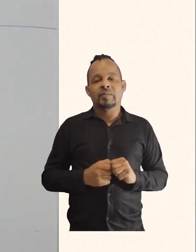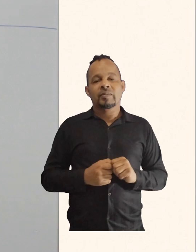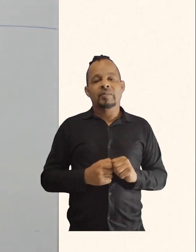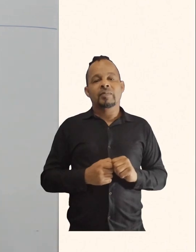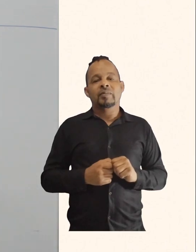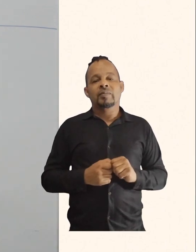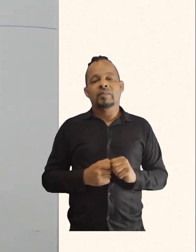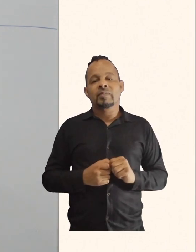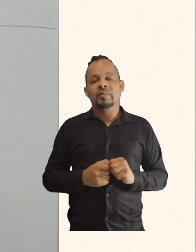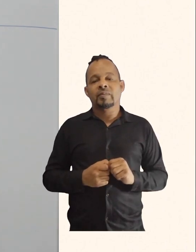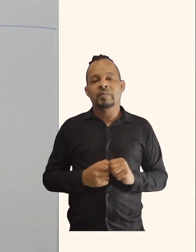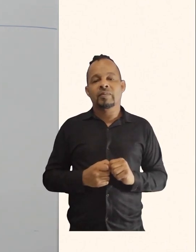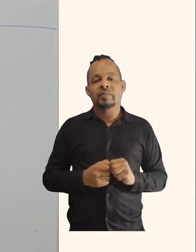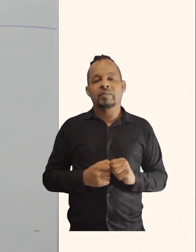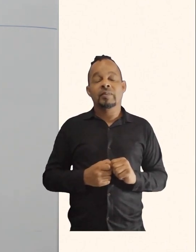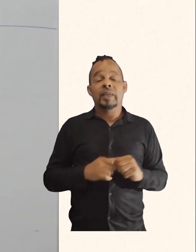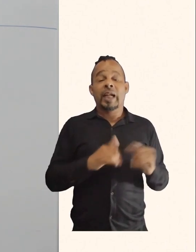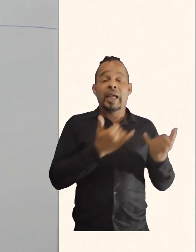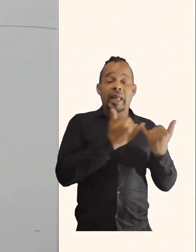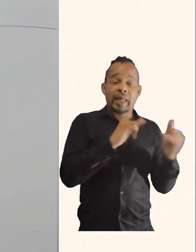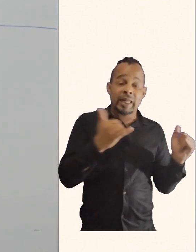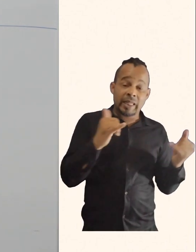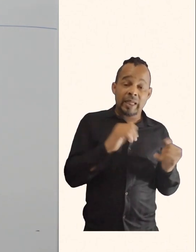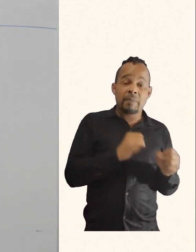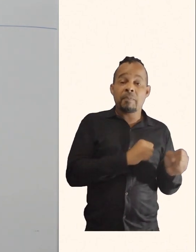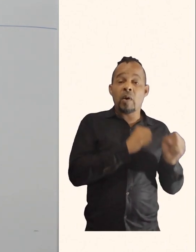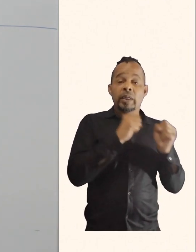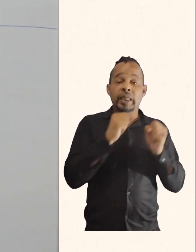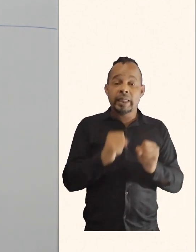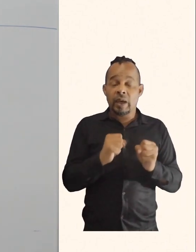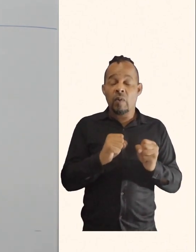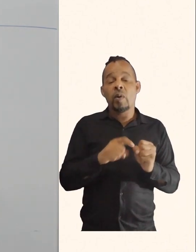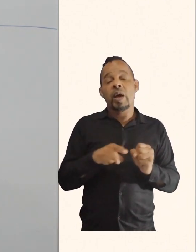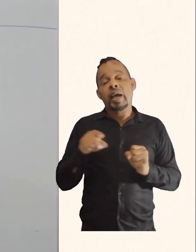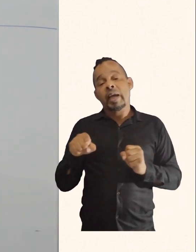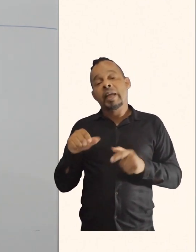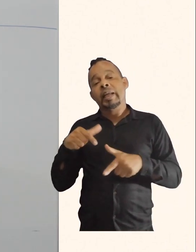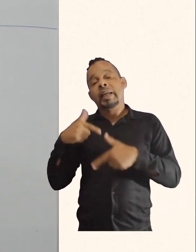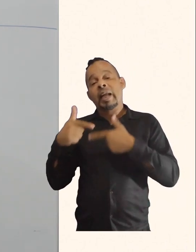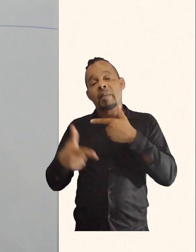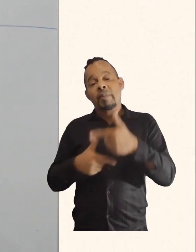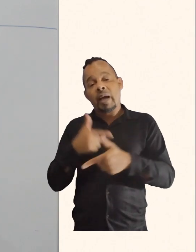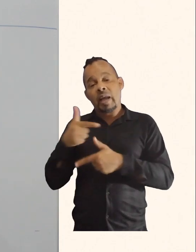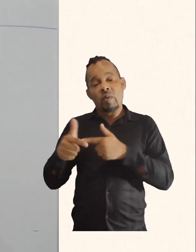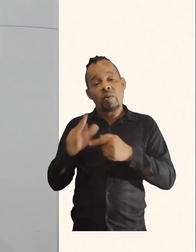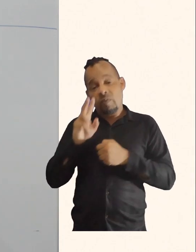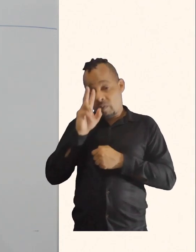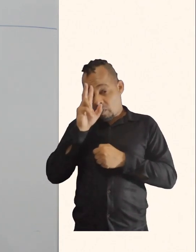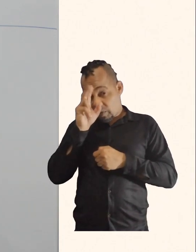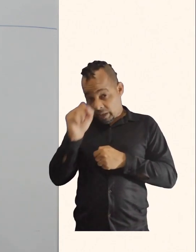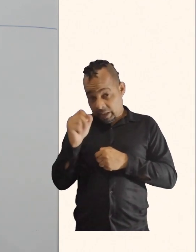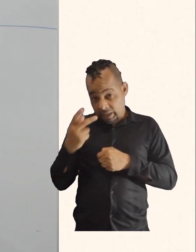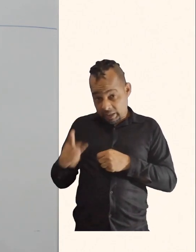Energia potencial e trabalho de uma força. Para iniciar